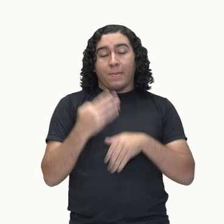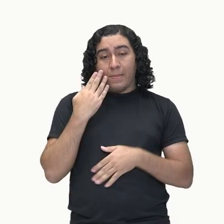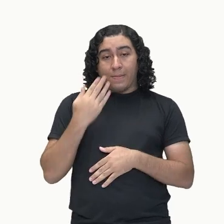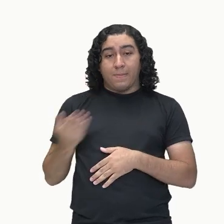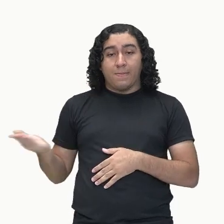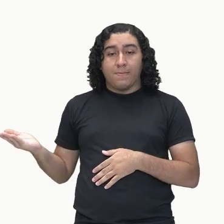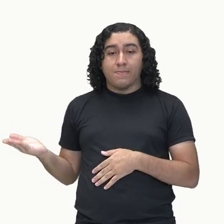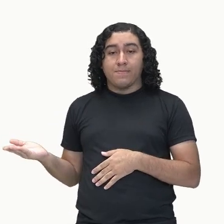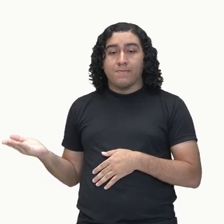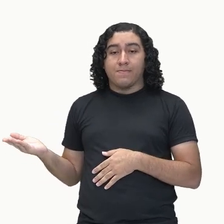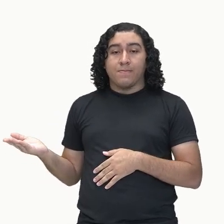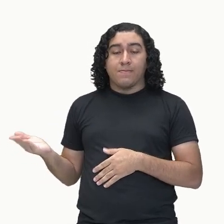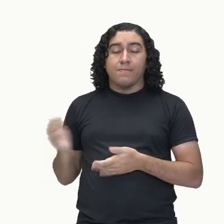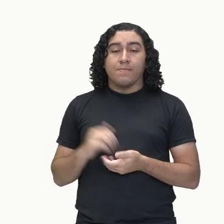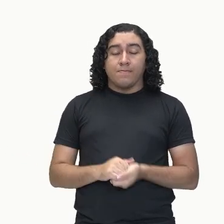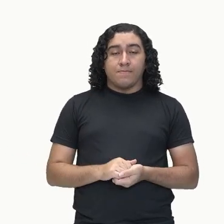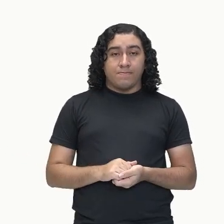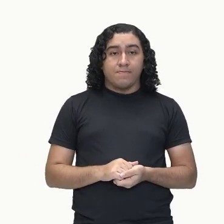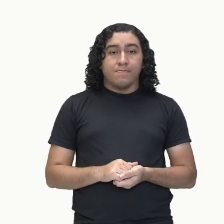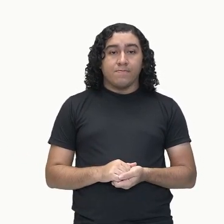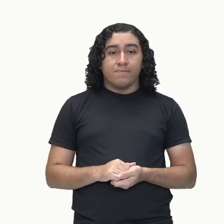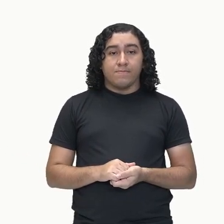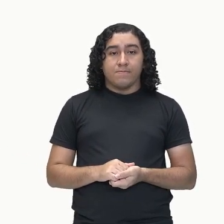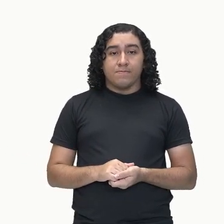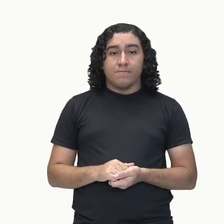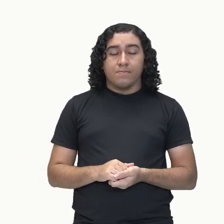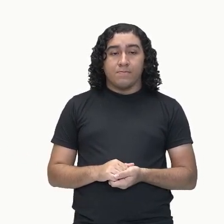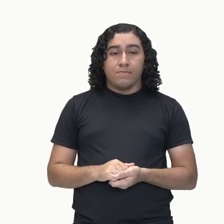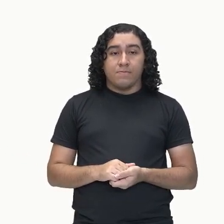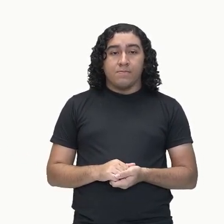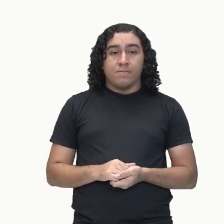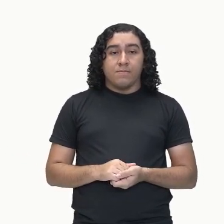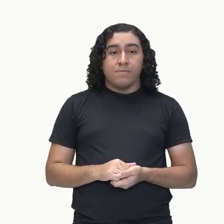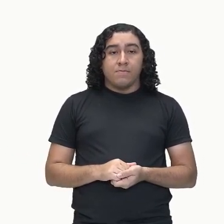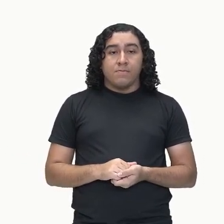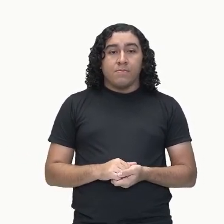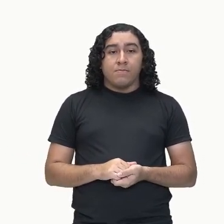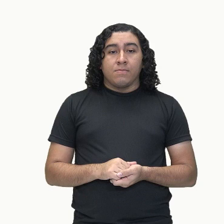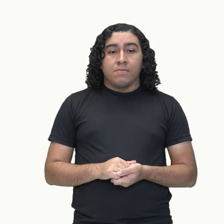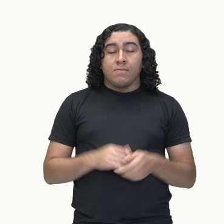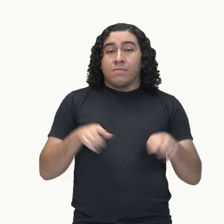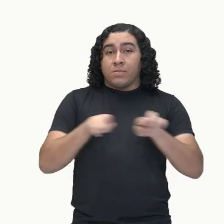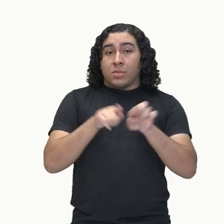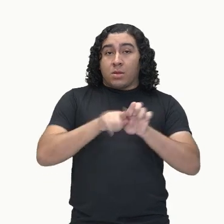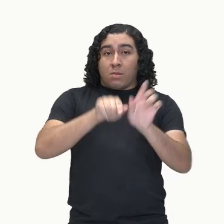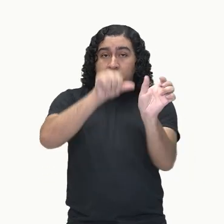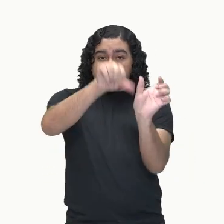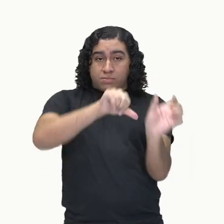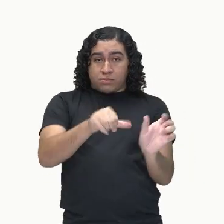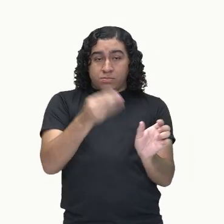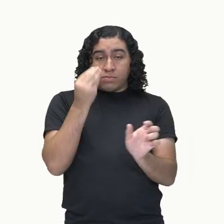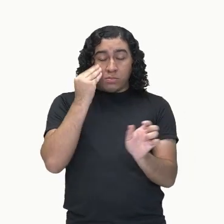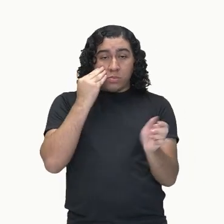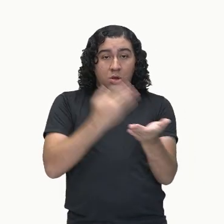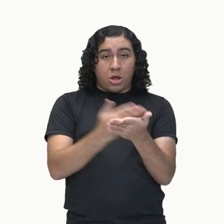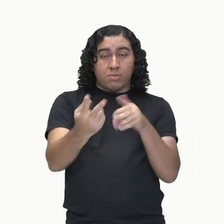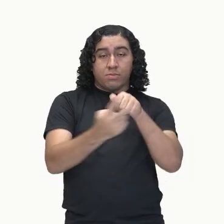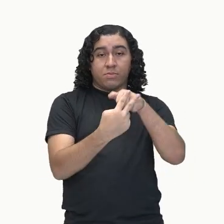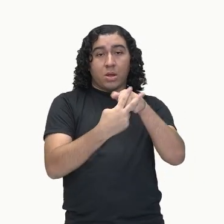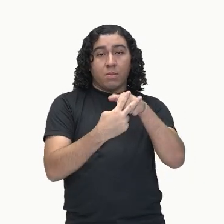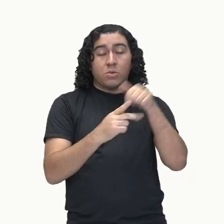seque E aí se vai ok temos aqui conjugação vamos comear aqui com os verbos